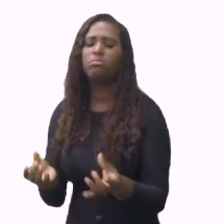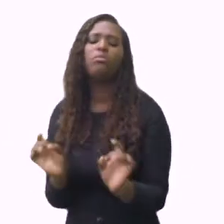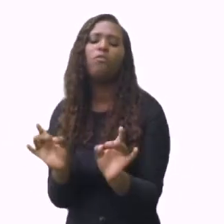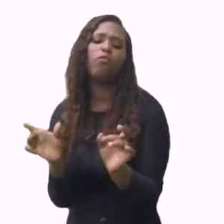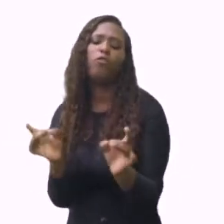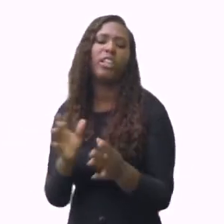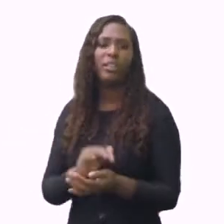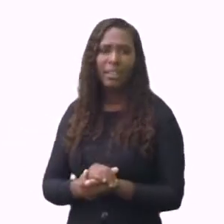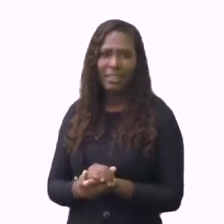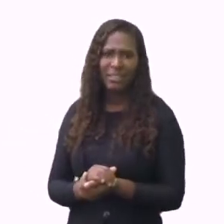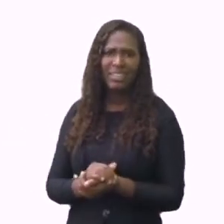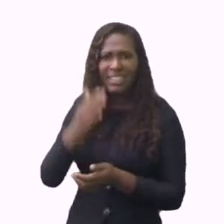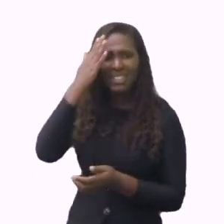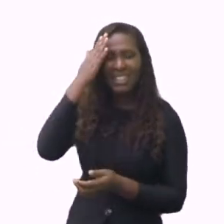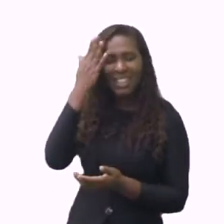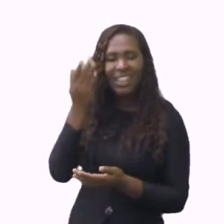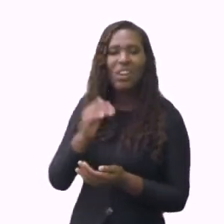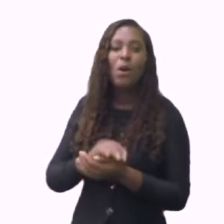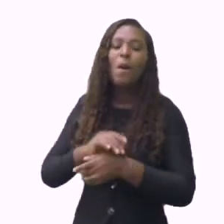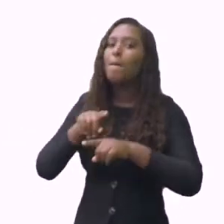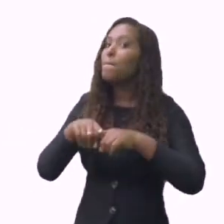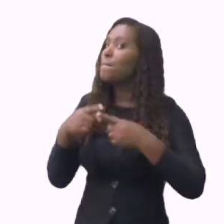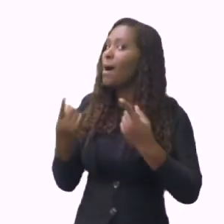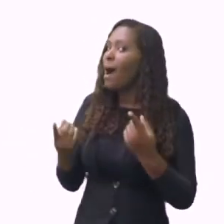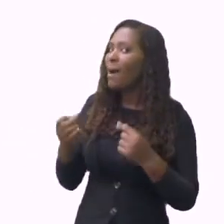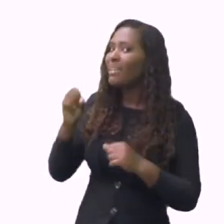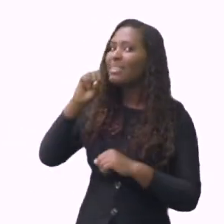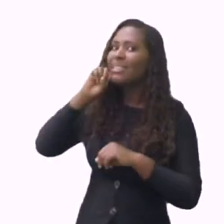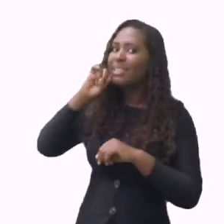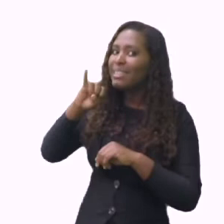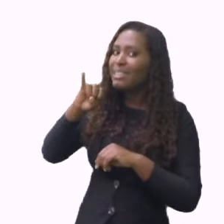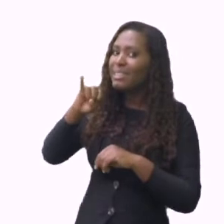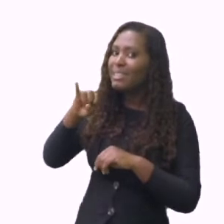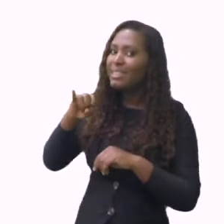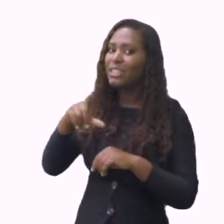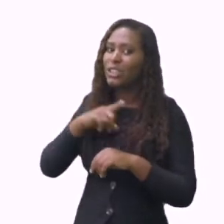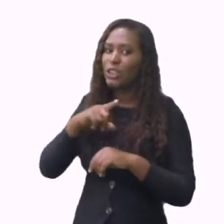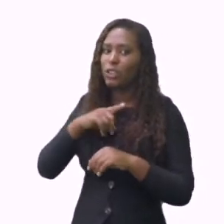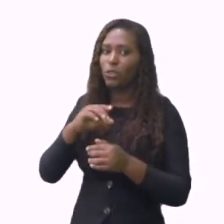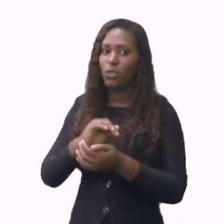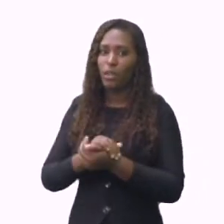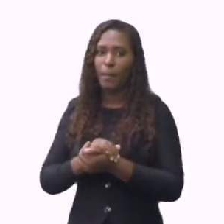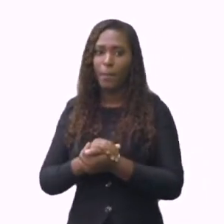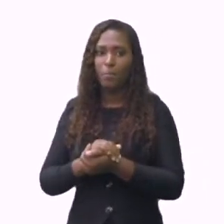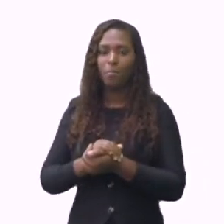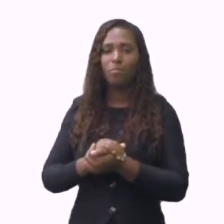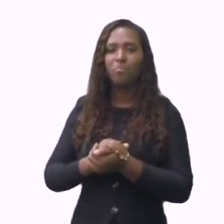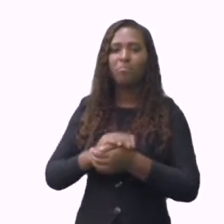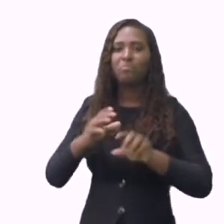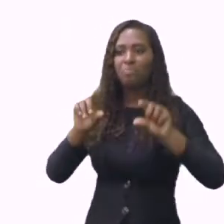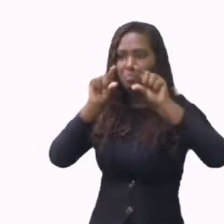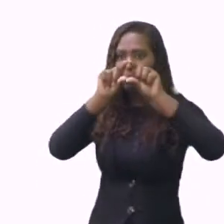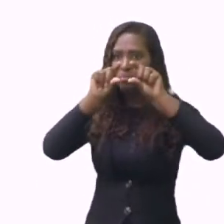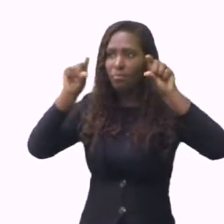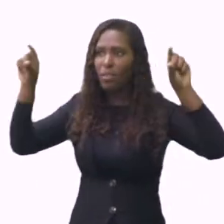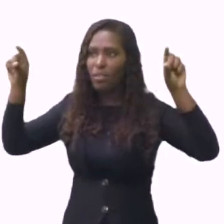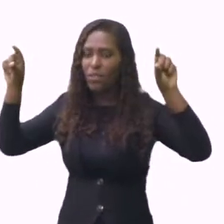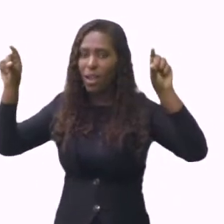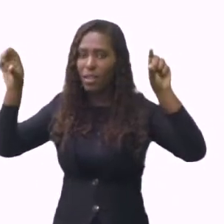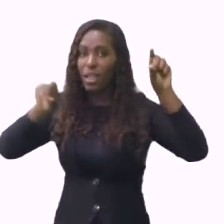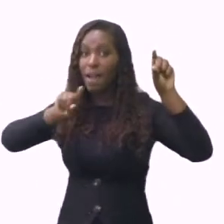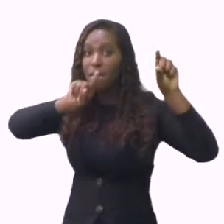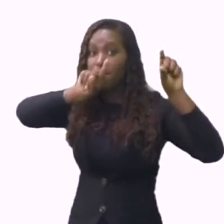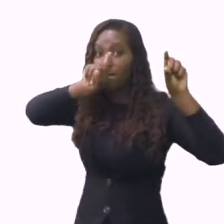Agora, vamos observar se a gente colocar um outro sinal de pontuação, que é a vírgula, olha aí que ela está marcada